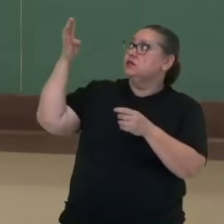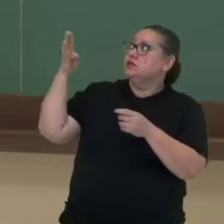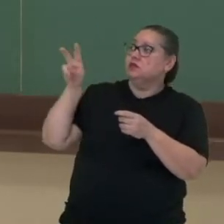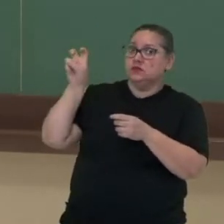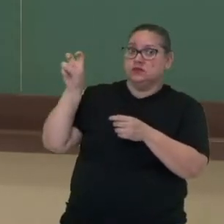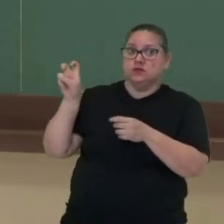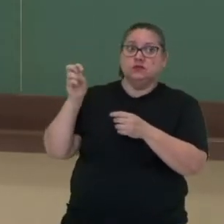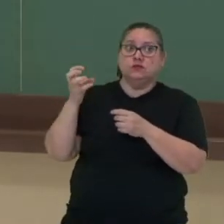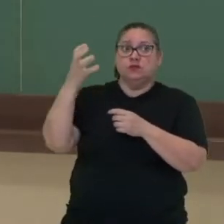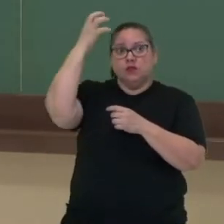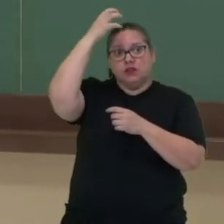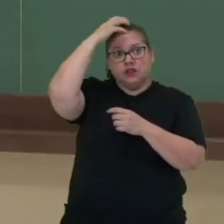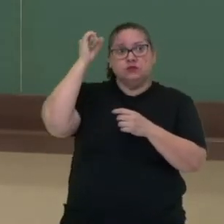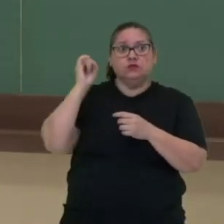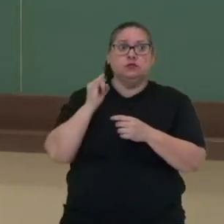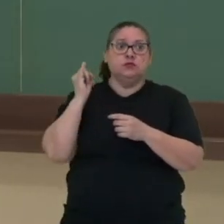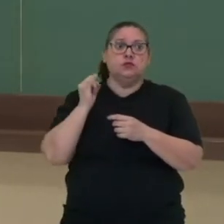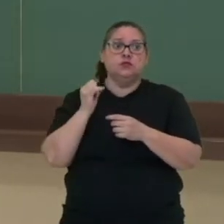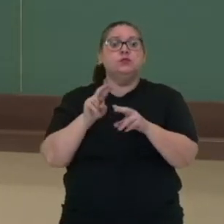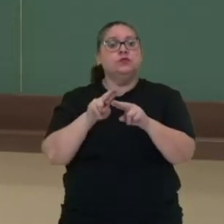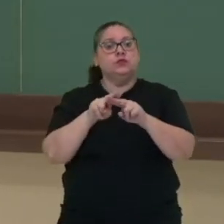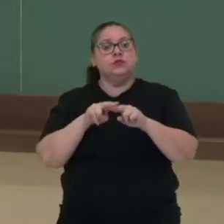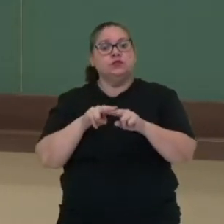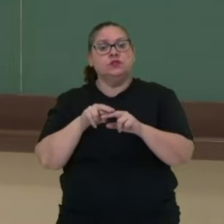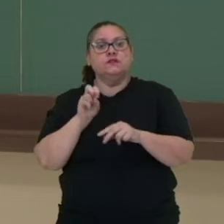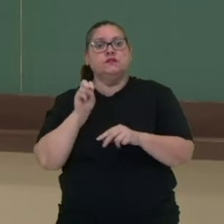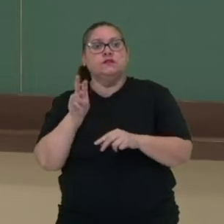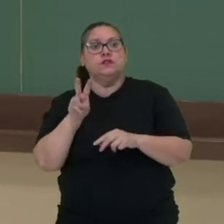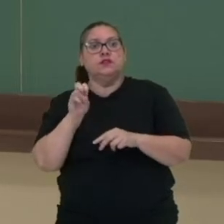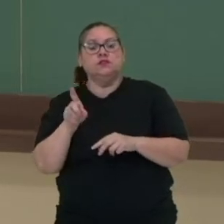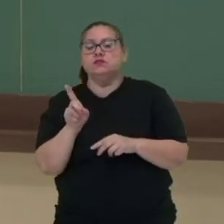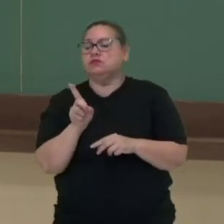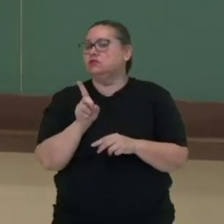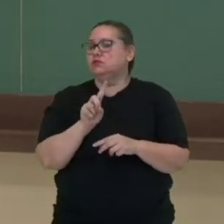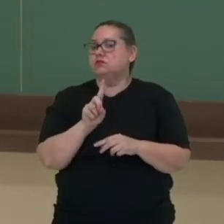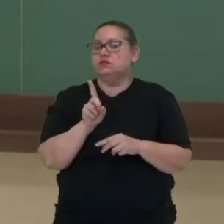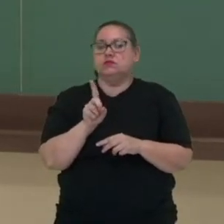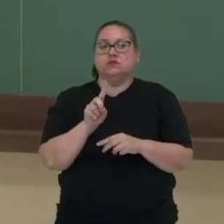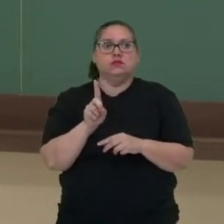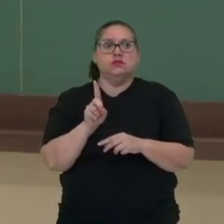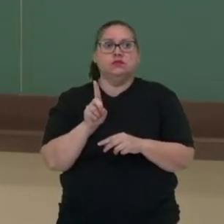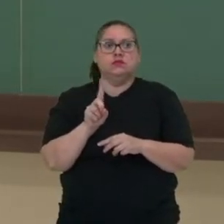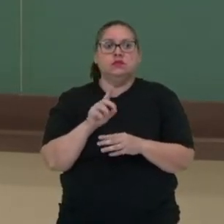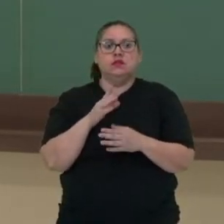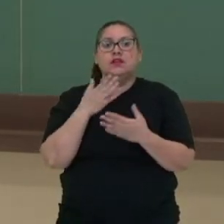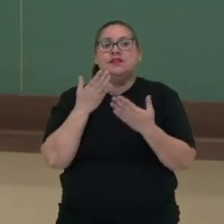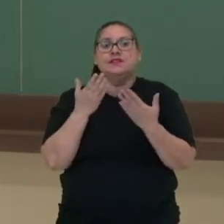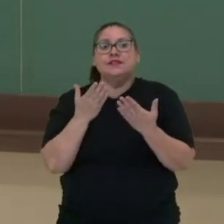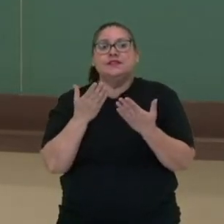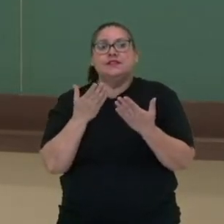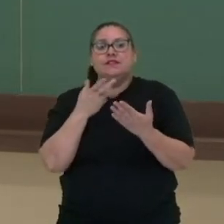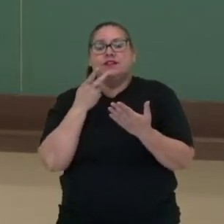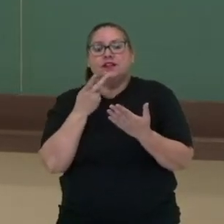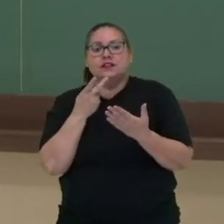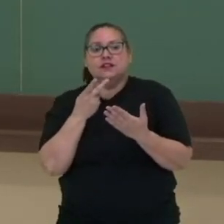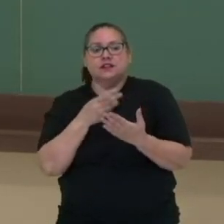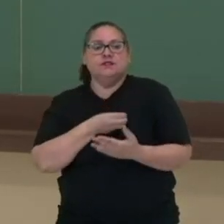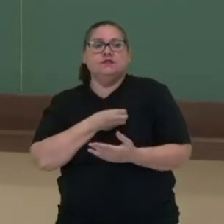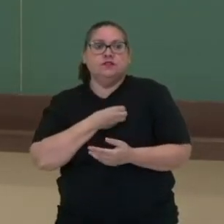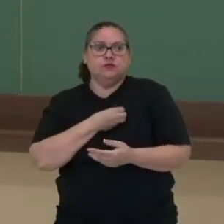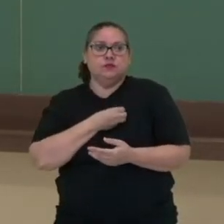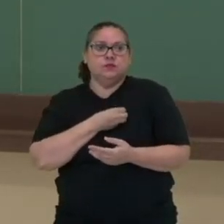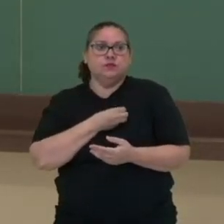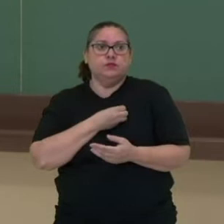reinos. Então, é por isso que vírus não é considerado um ser